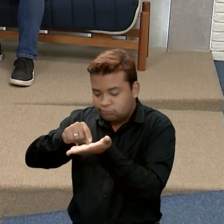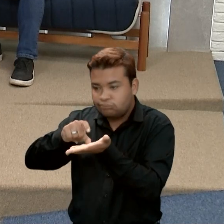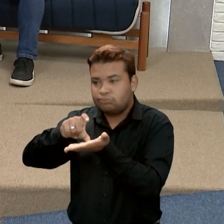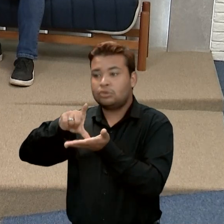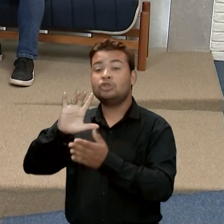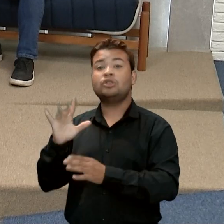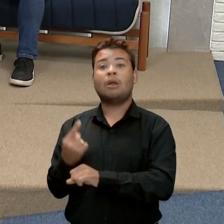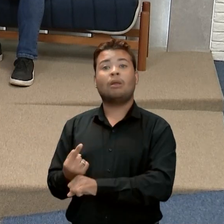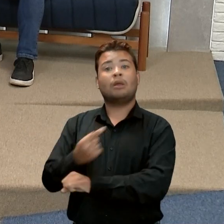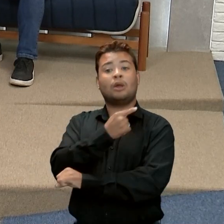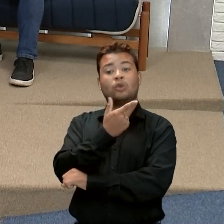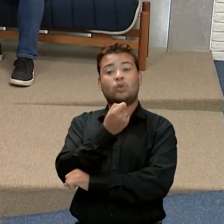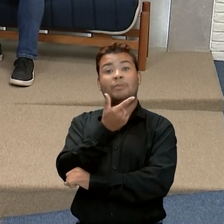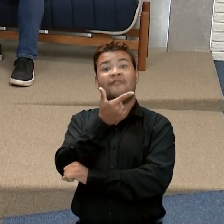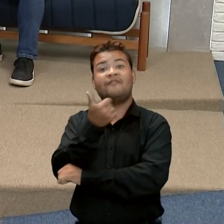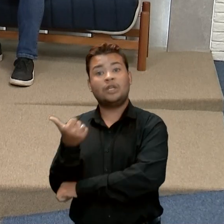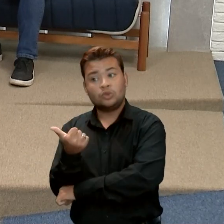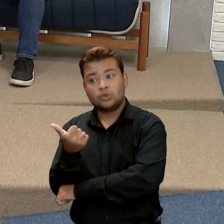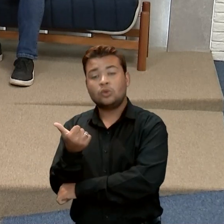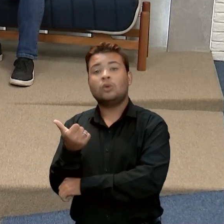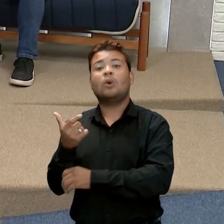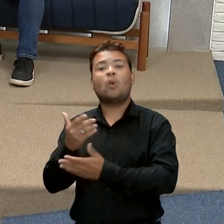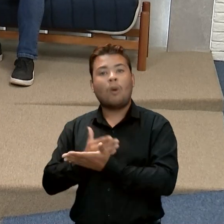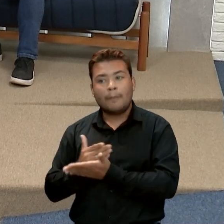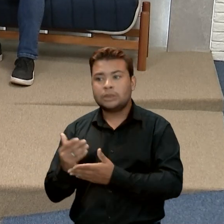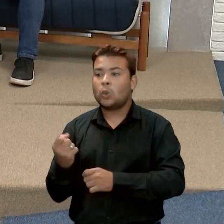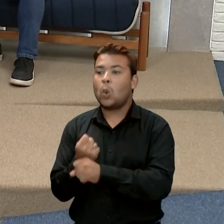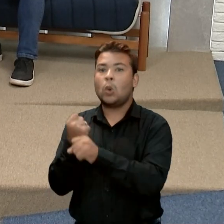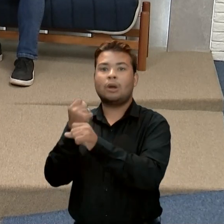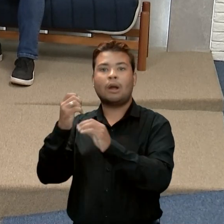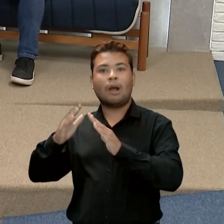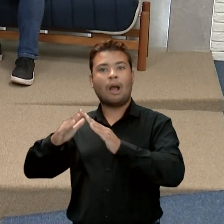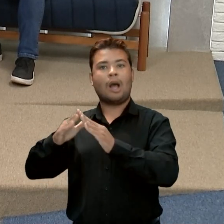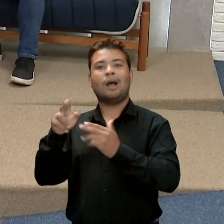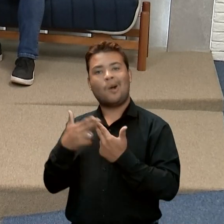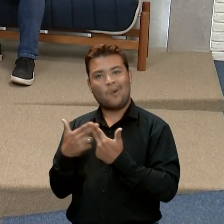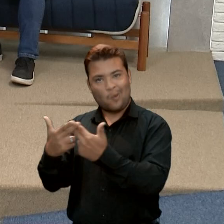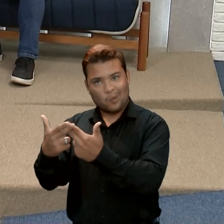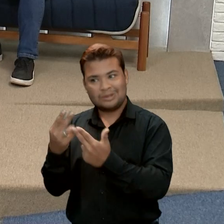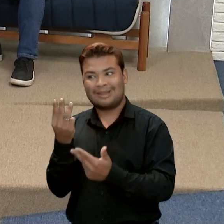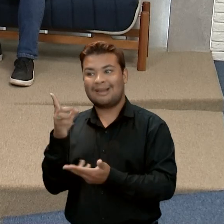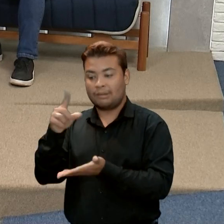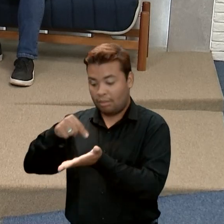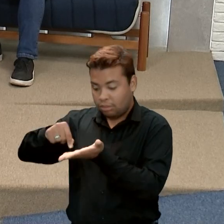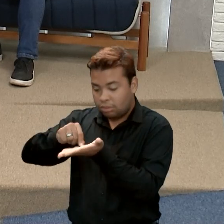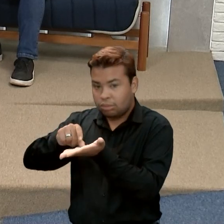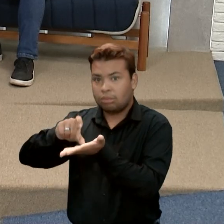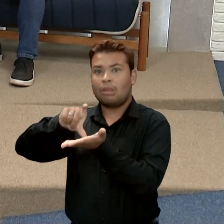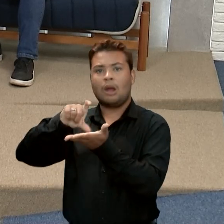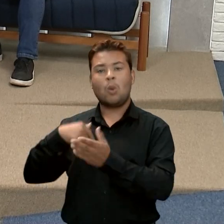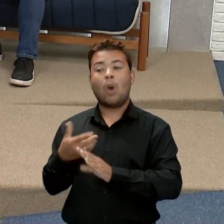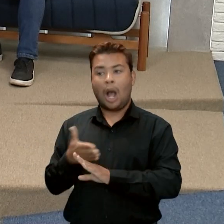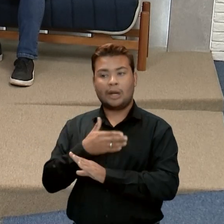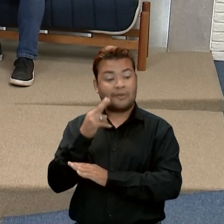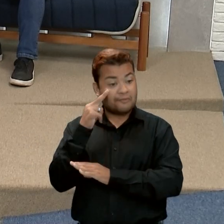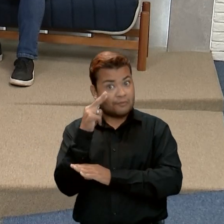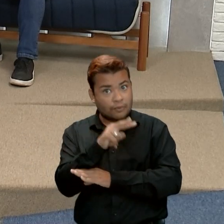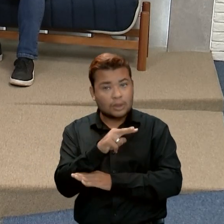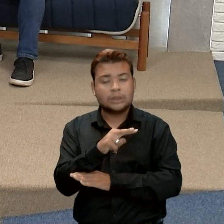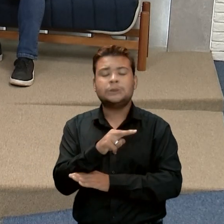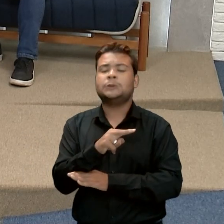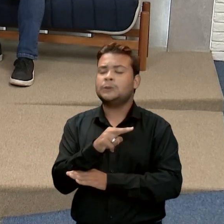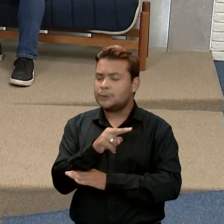fazer as primeiras habitações, se não me engano, pelo que eu estava estudando antes da gente vir para o nosso bate-papo aqui. Desde 2021 as primeiras